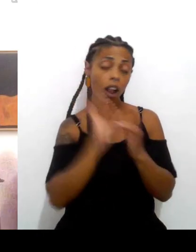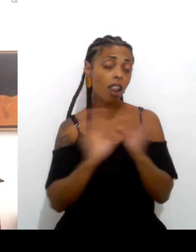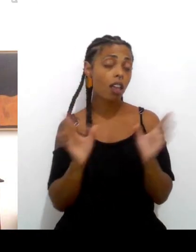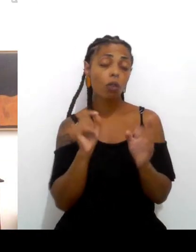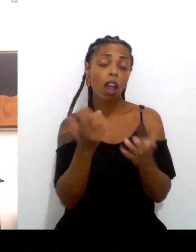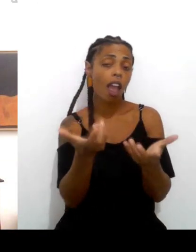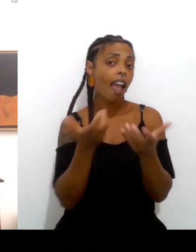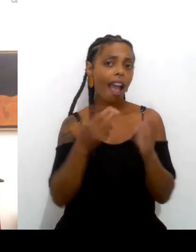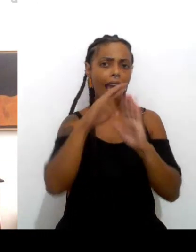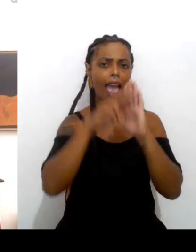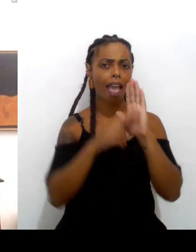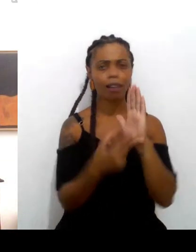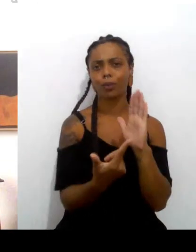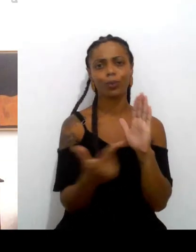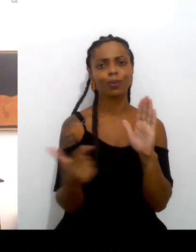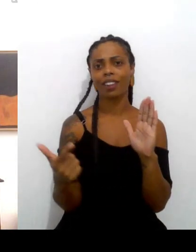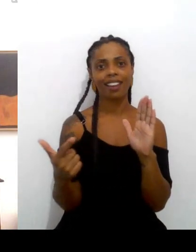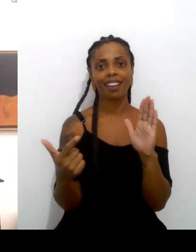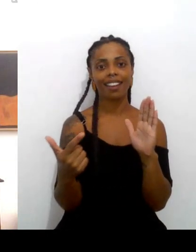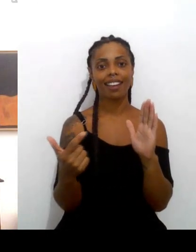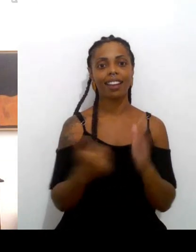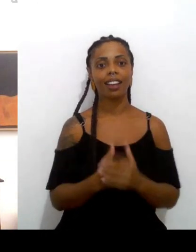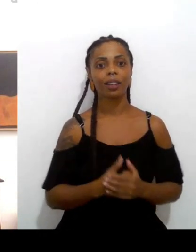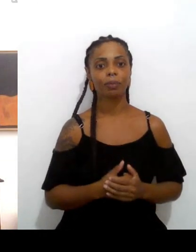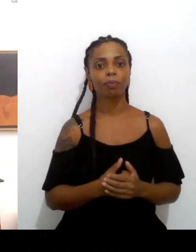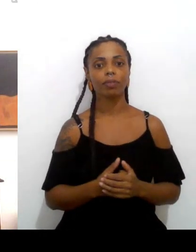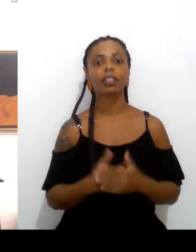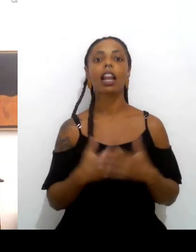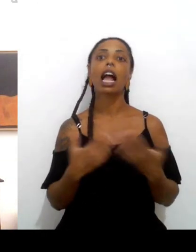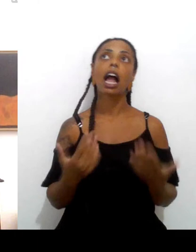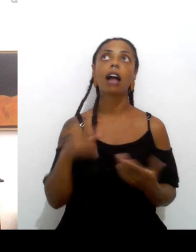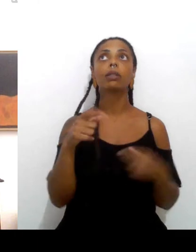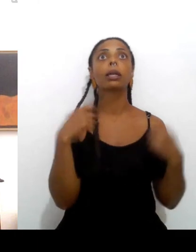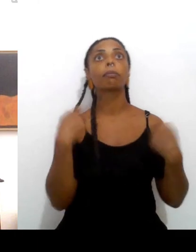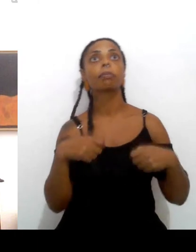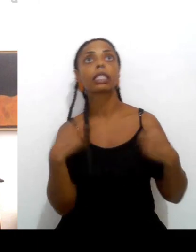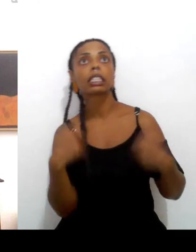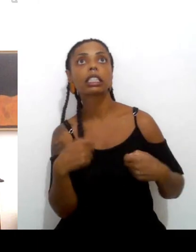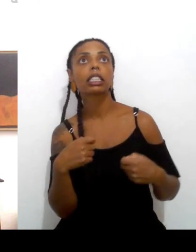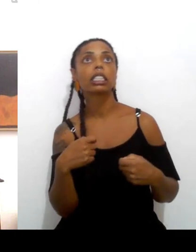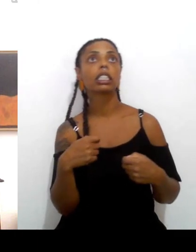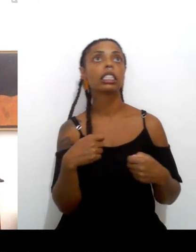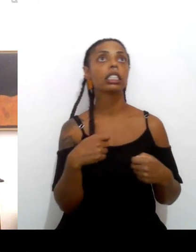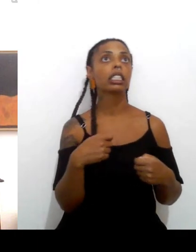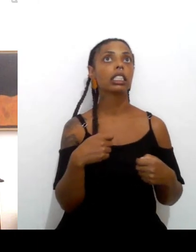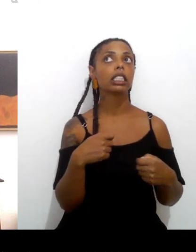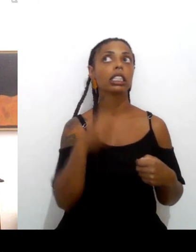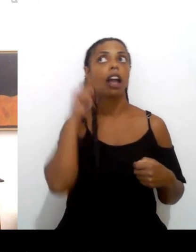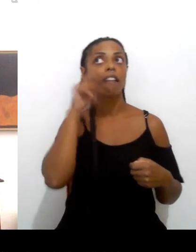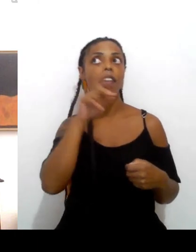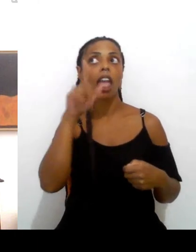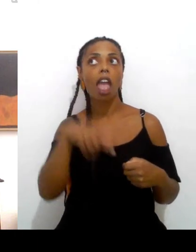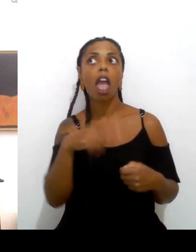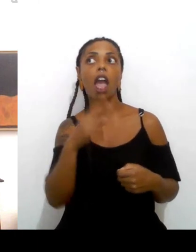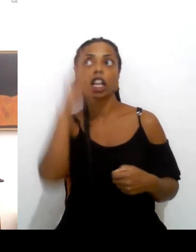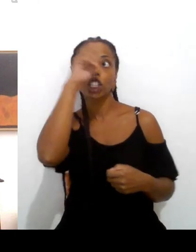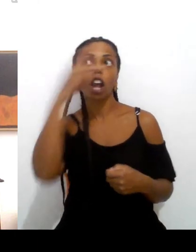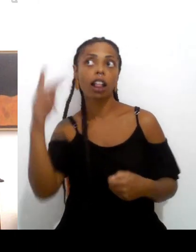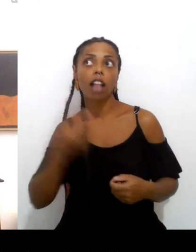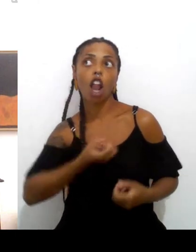há regras a você deve enxergar de uma maneira autobiográfica não sei eu faço